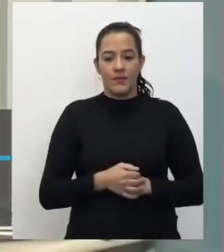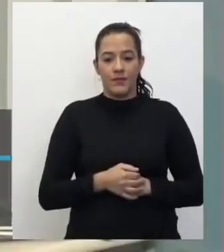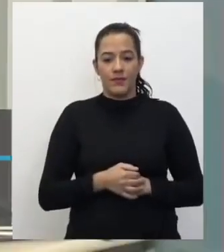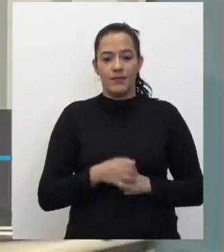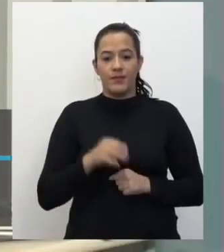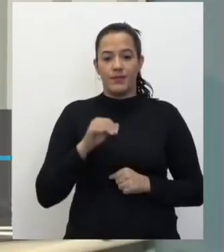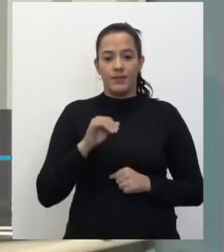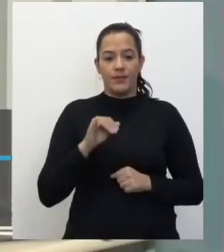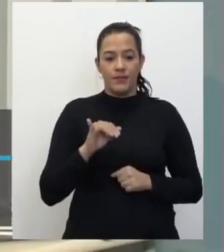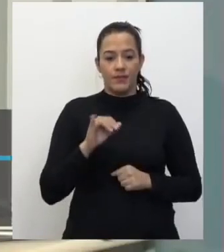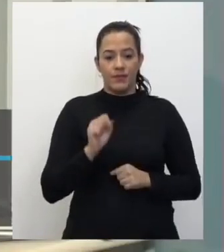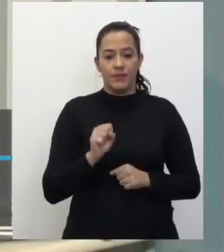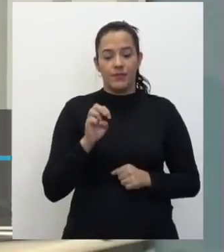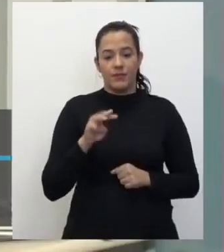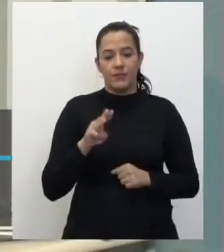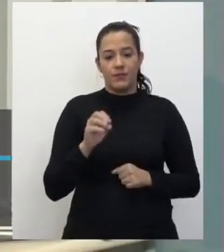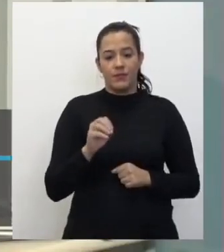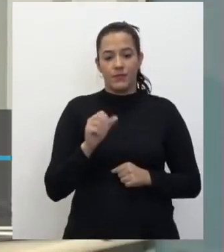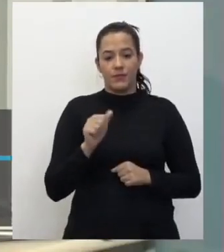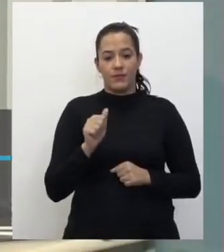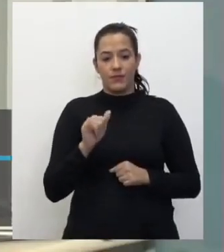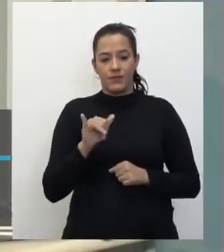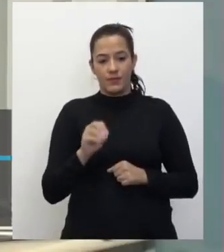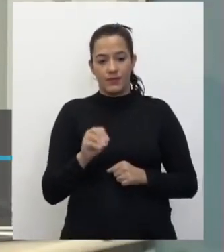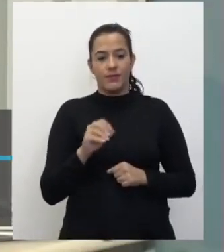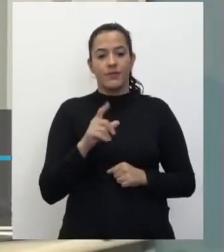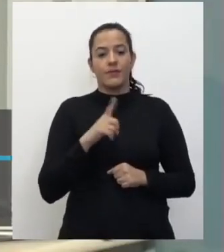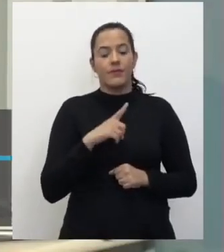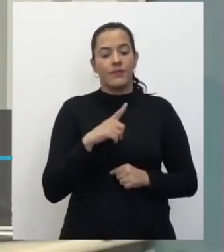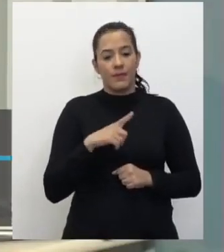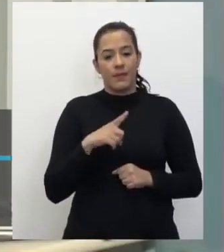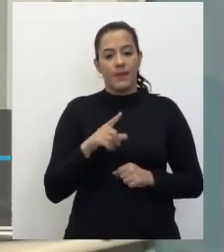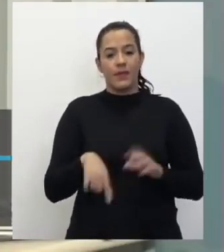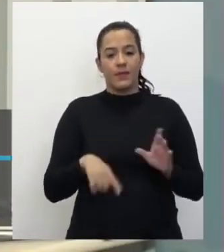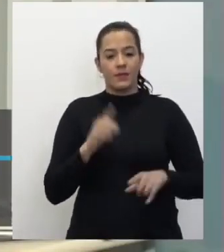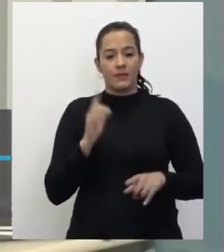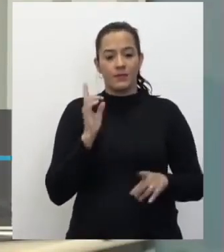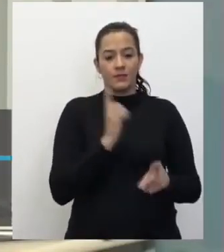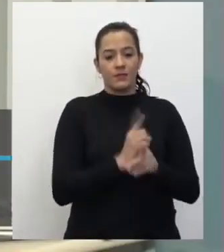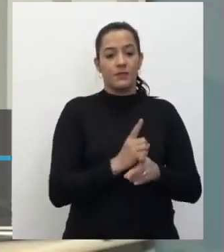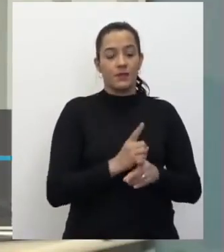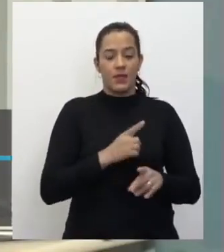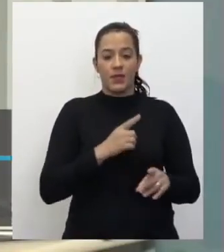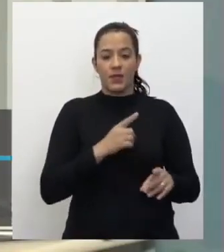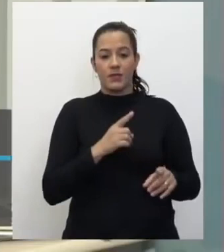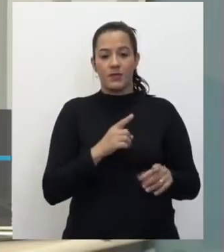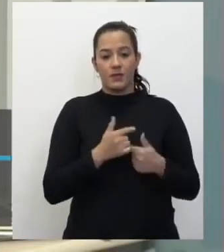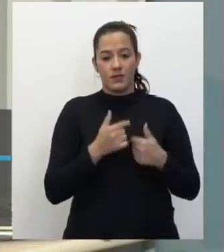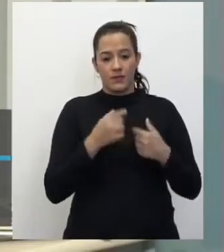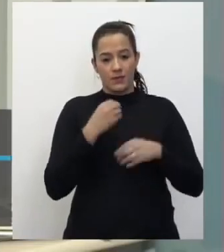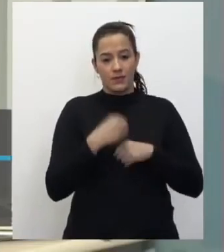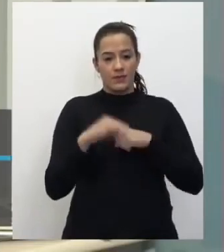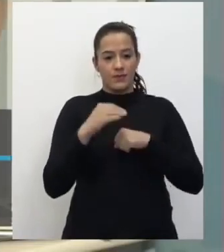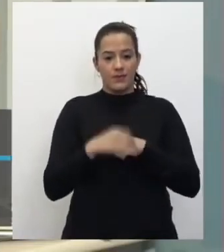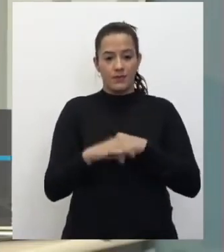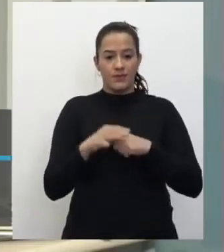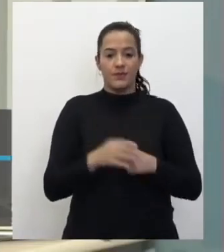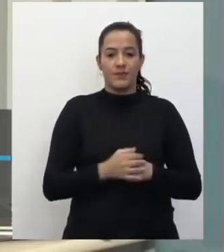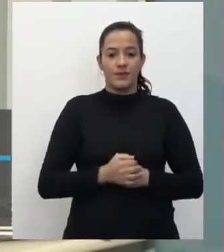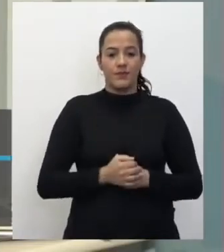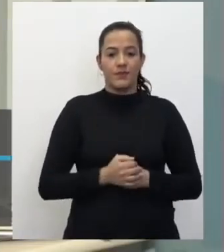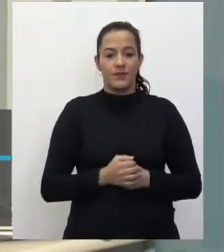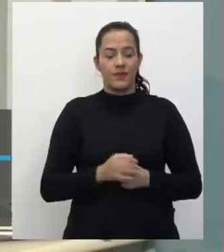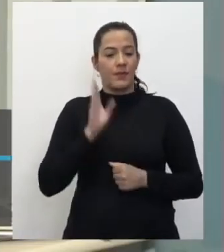Maias, gente, agora que eu lembrei, tem uma cena icônica da Ana Paula Arósio, quando ela descobre lá aquela... Eu não vou dar spoiler, mas tô querendo dar spoiler.